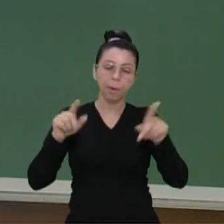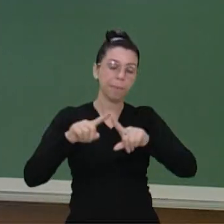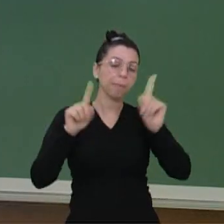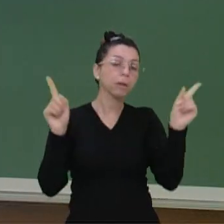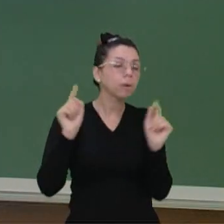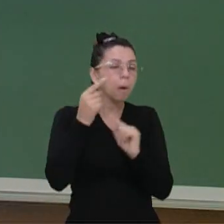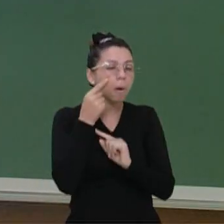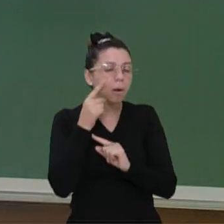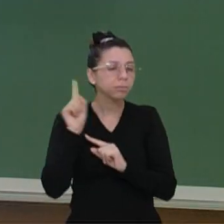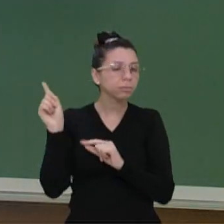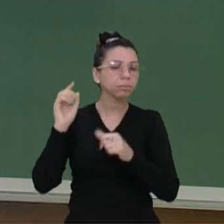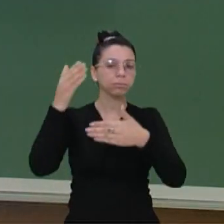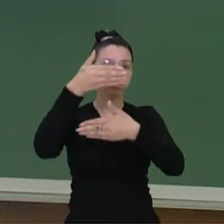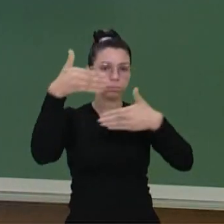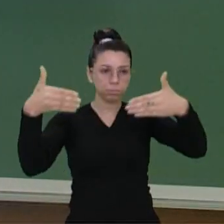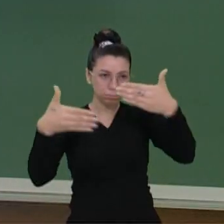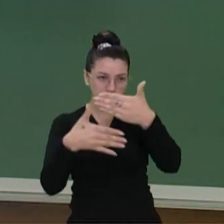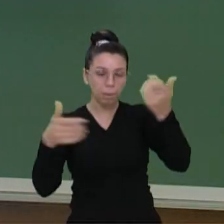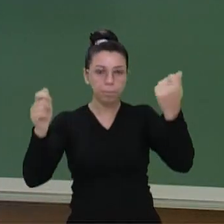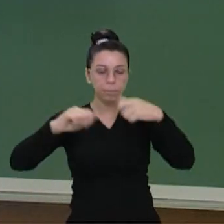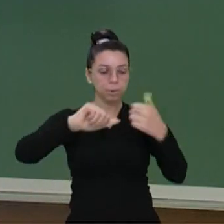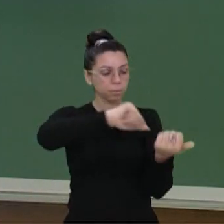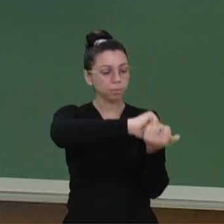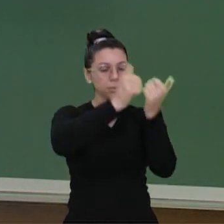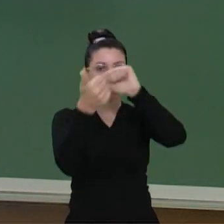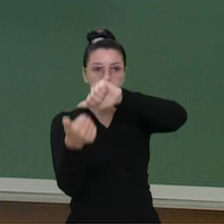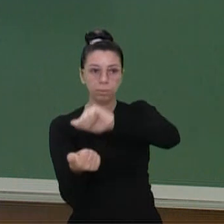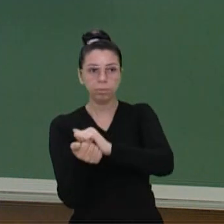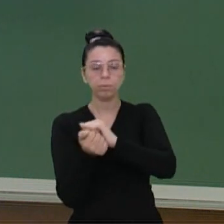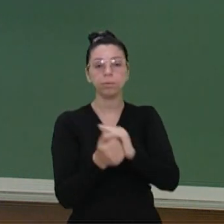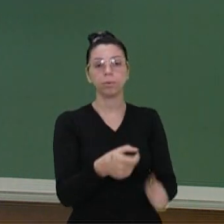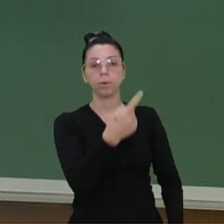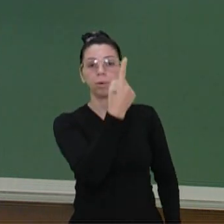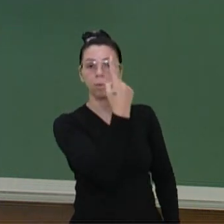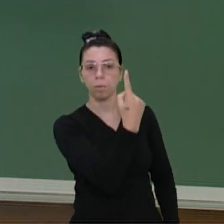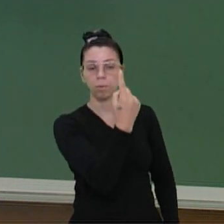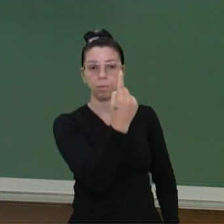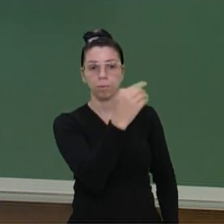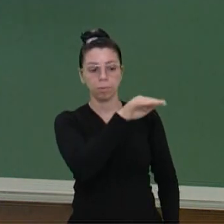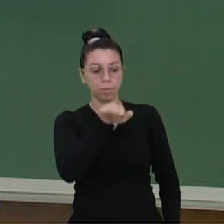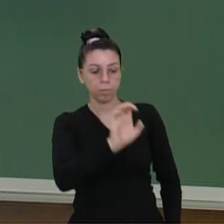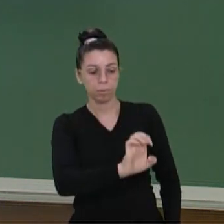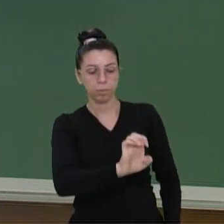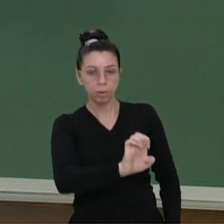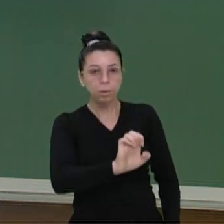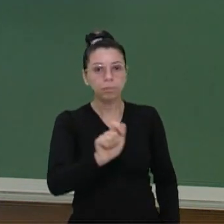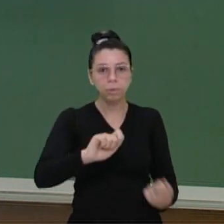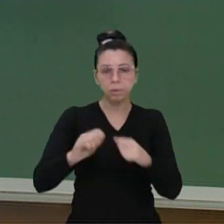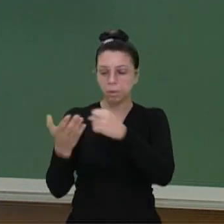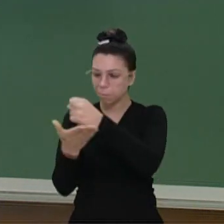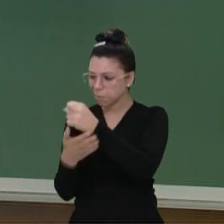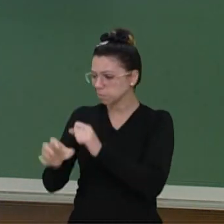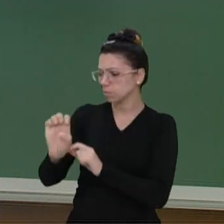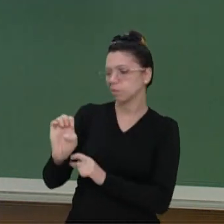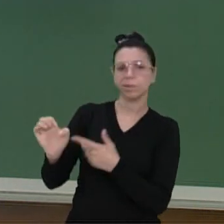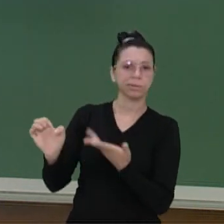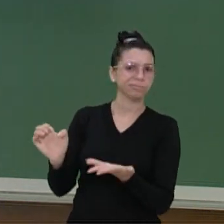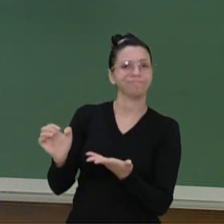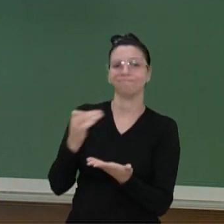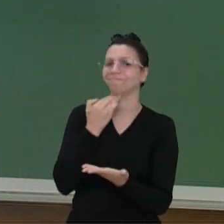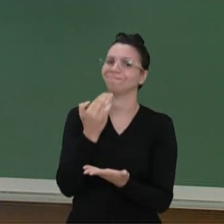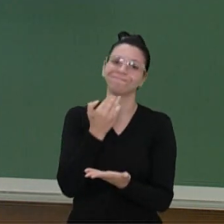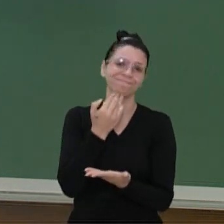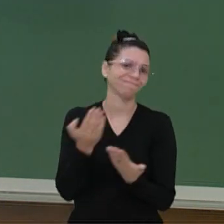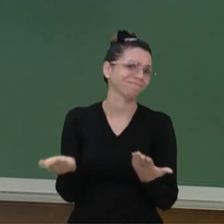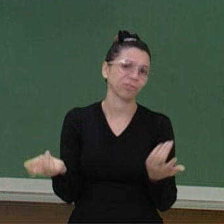tela. A gente teria que transformar o 1/5 em base E. Então, praticamente é um